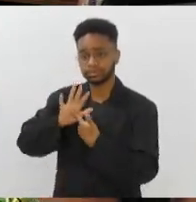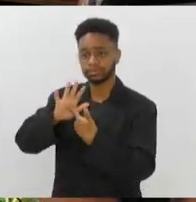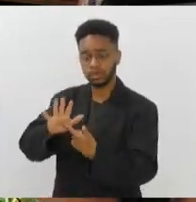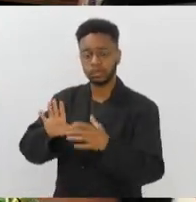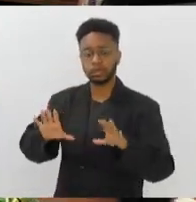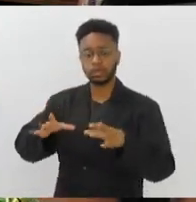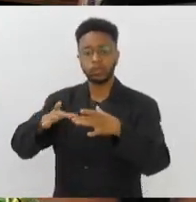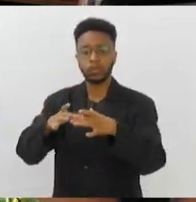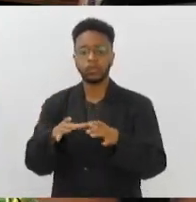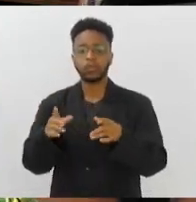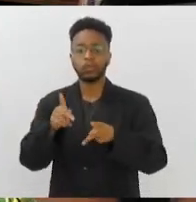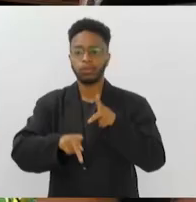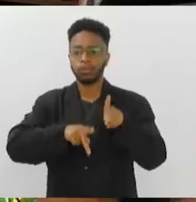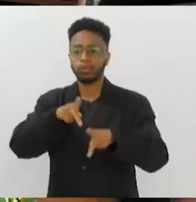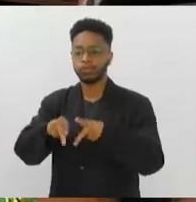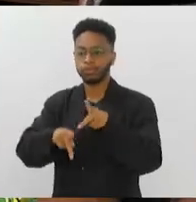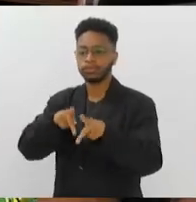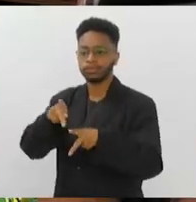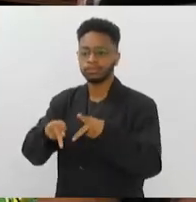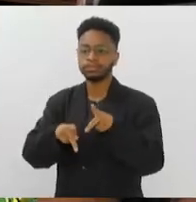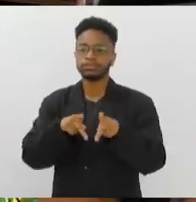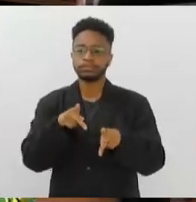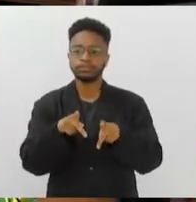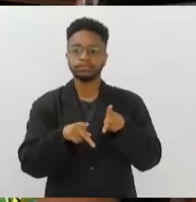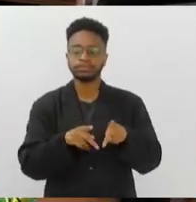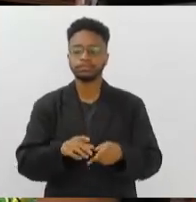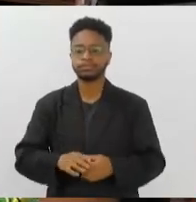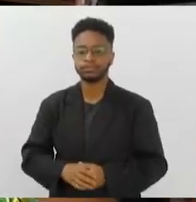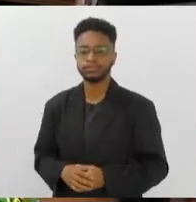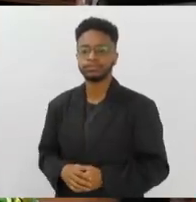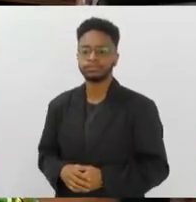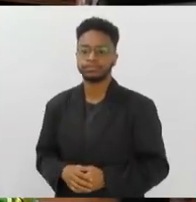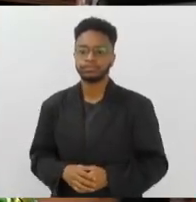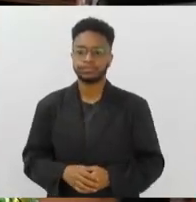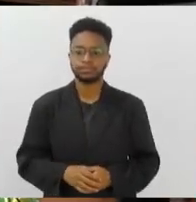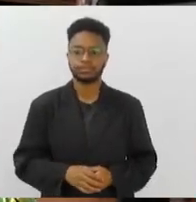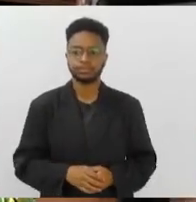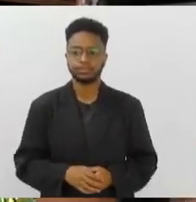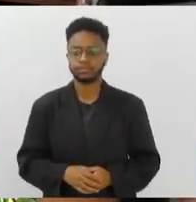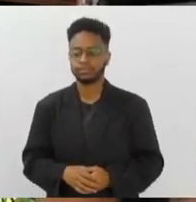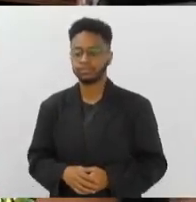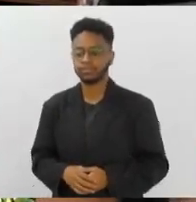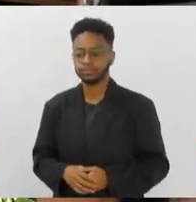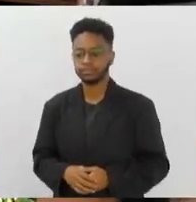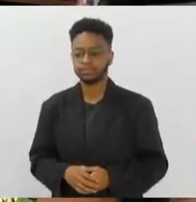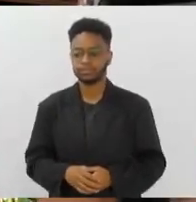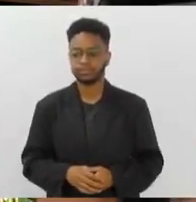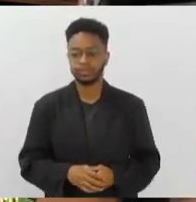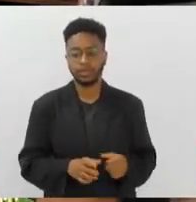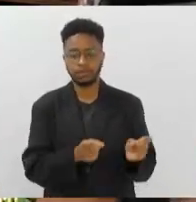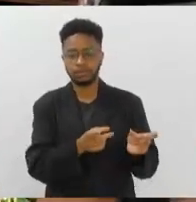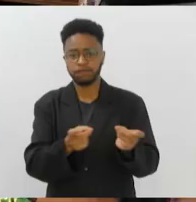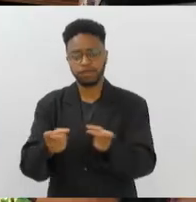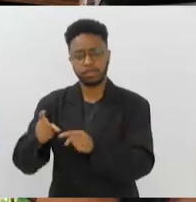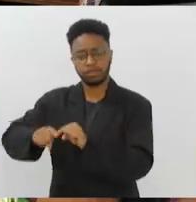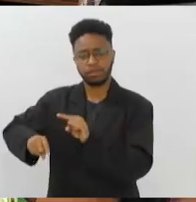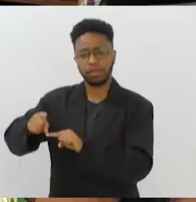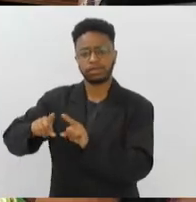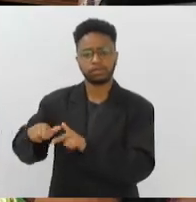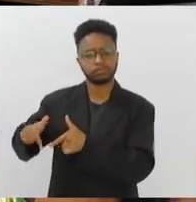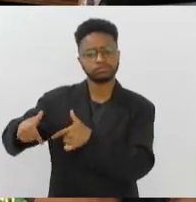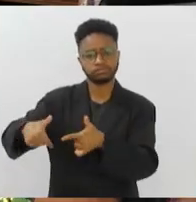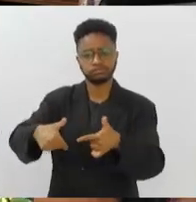povo, sobreviver na pública é morro, vendendo bala, o asfalto vermelho.